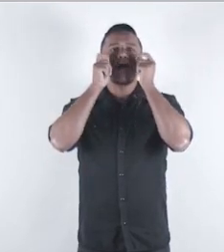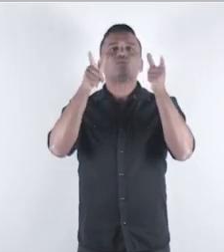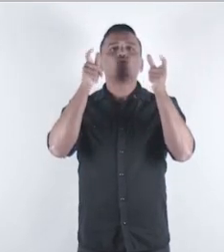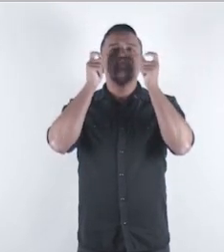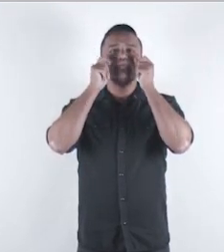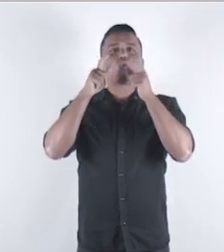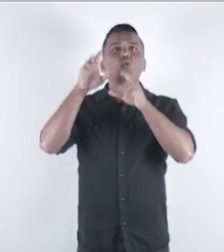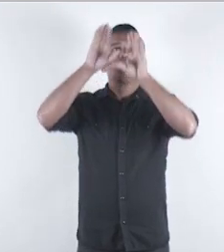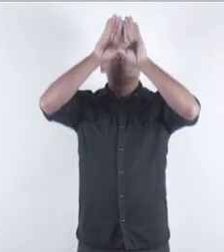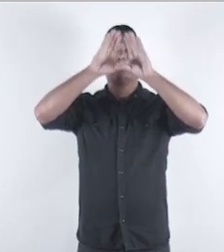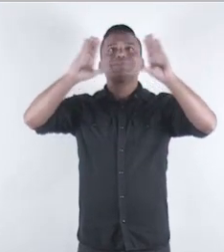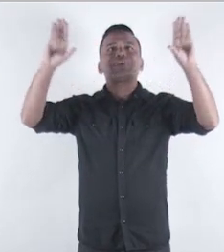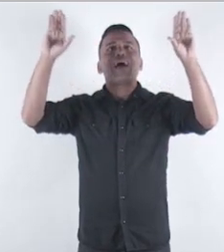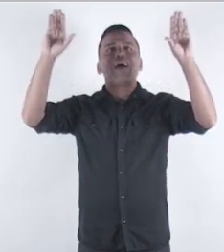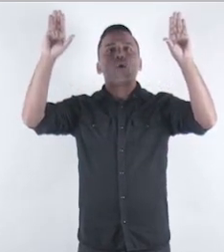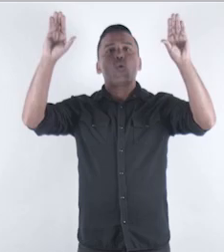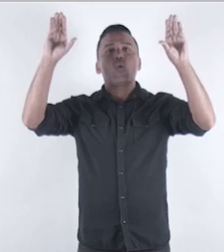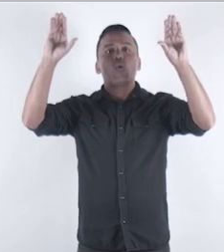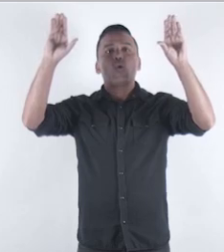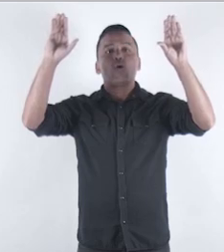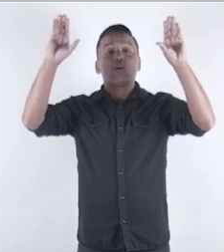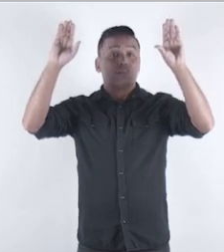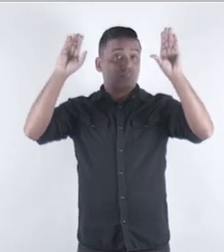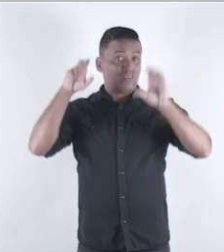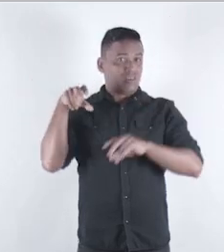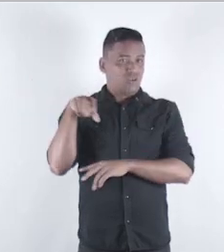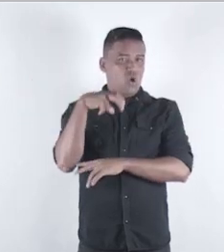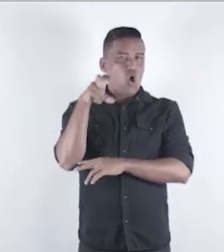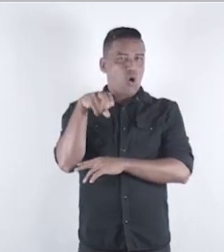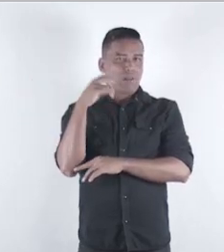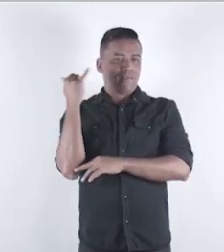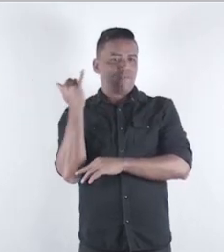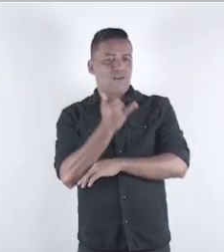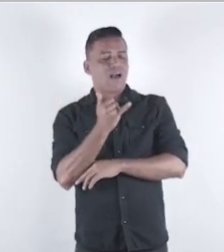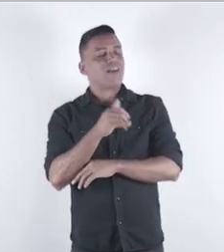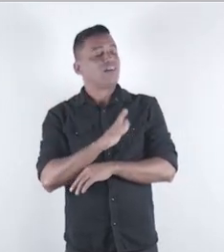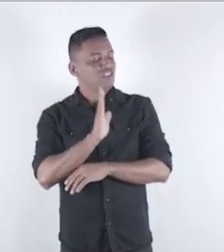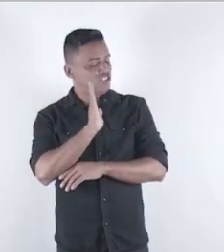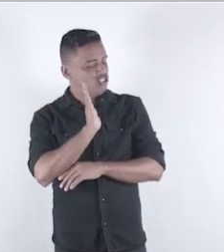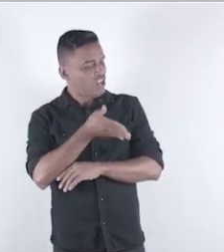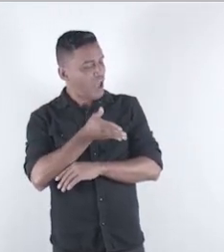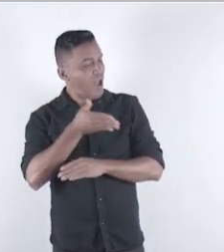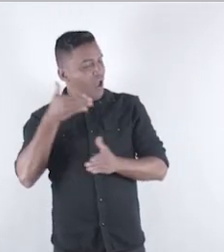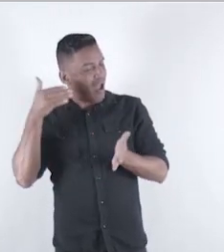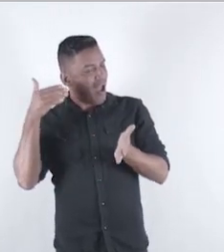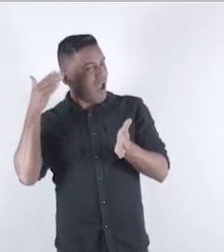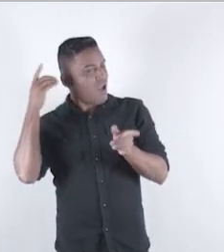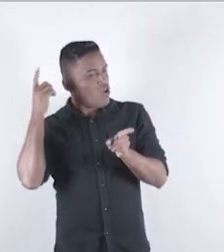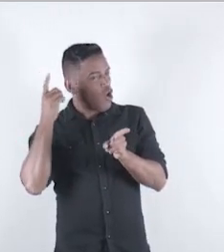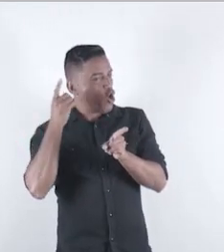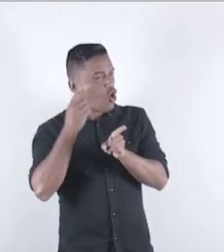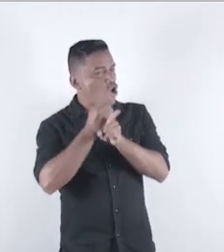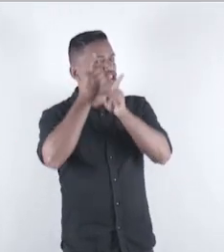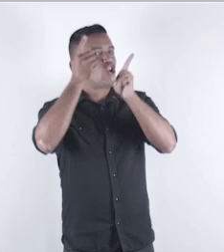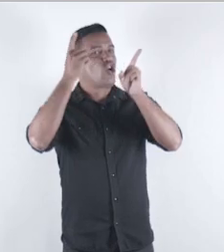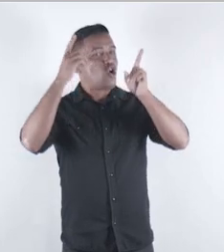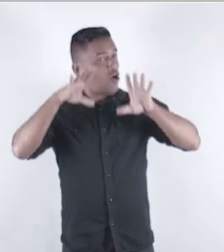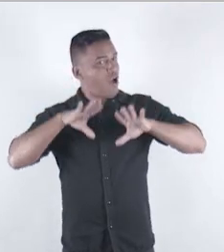céu. A cobra disse: Você chegou ao topo da árvore